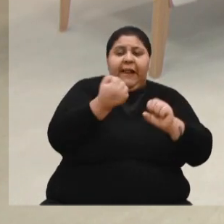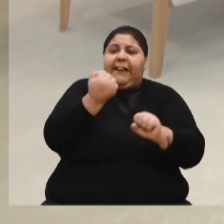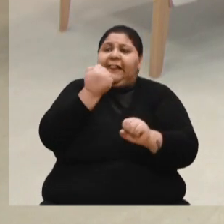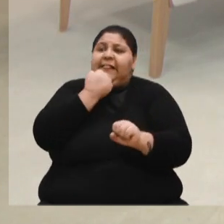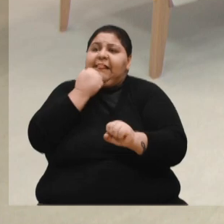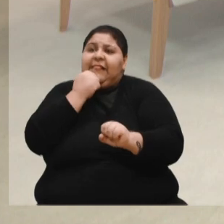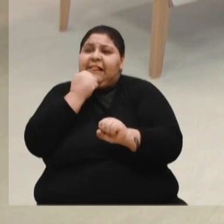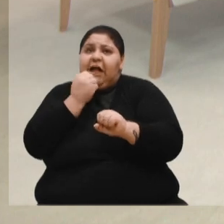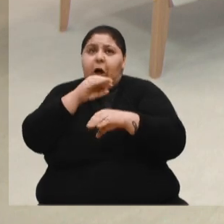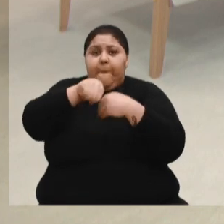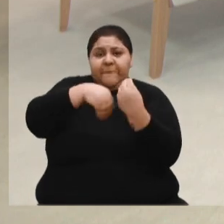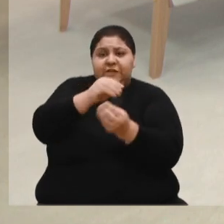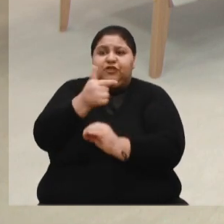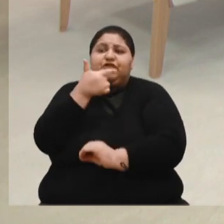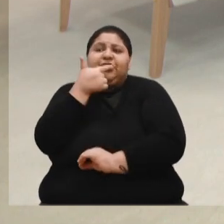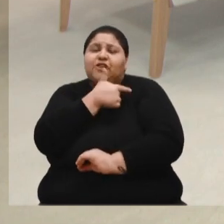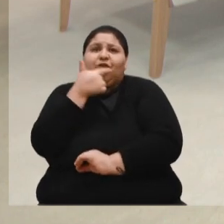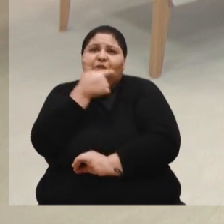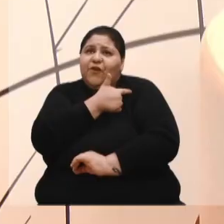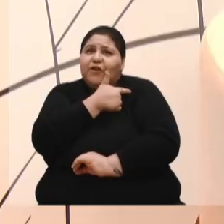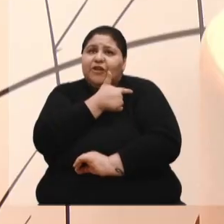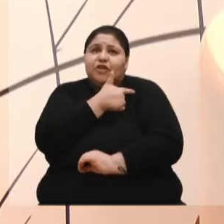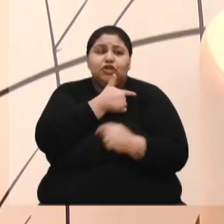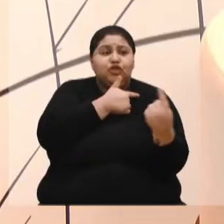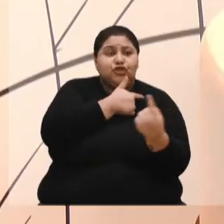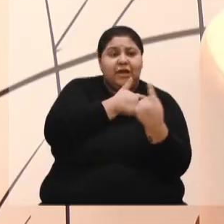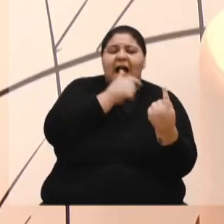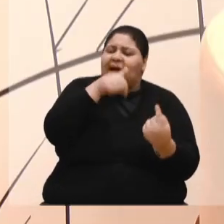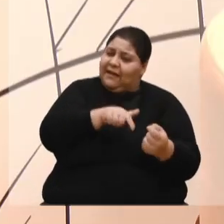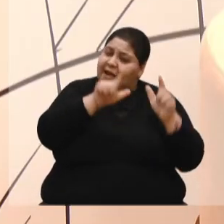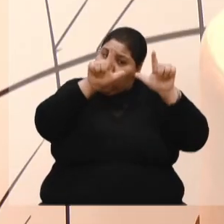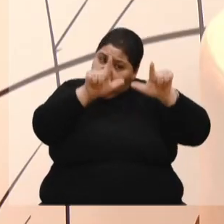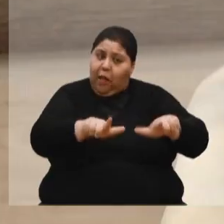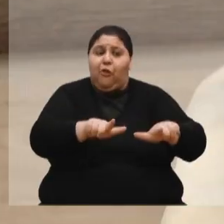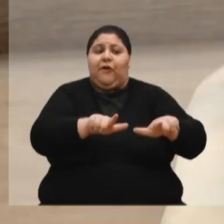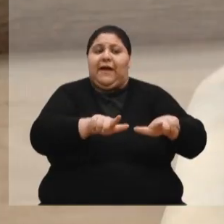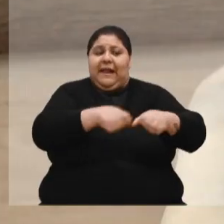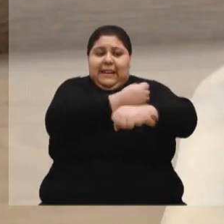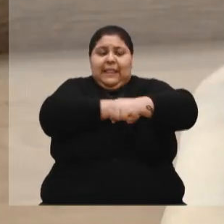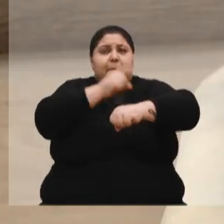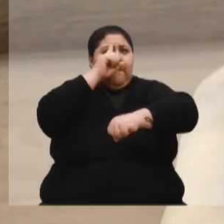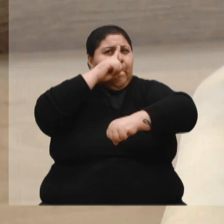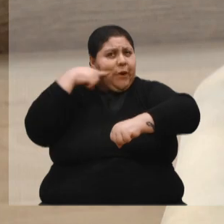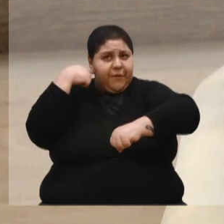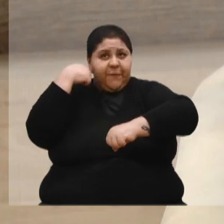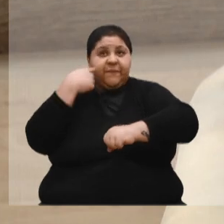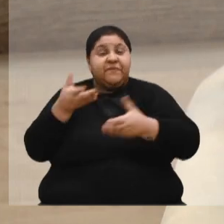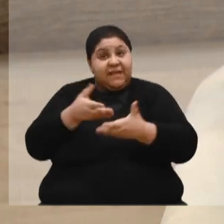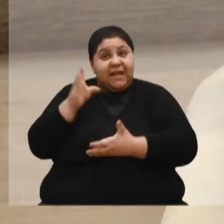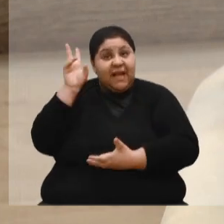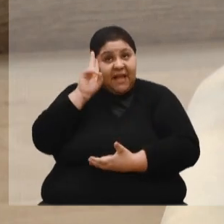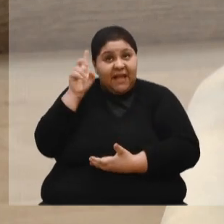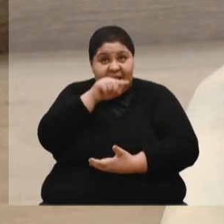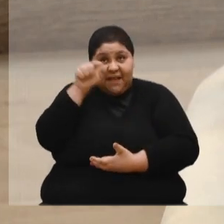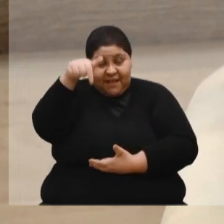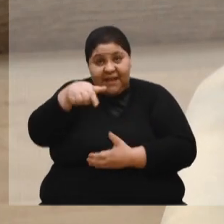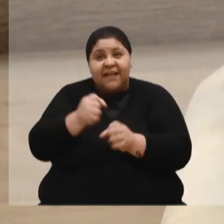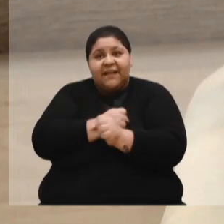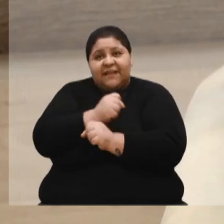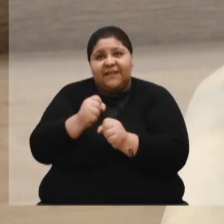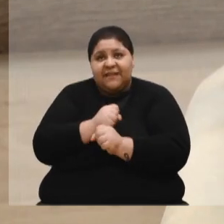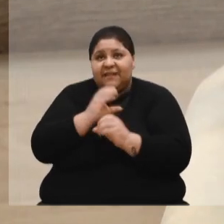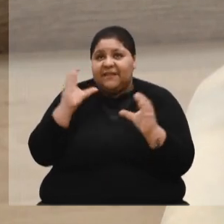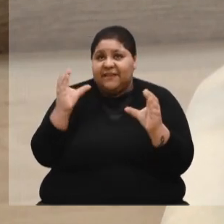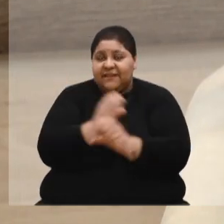dura, brustolada. Pura. A gente está na terra da polenta. Bem, eu quero lembrar, né, que este ano também a